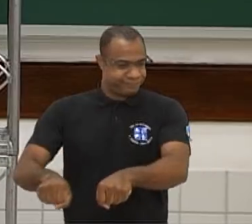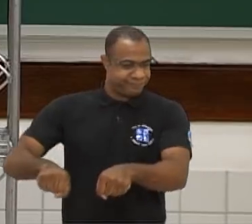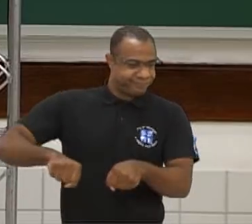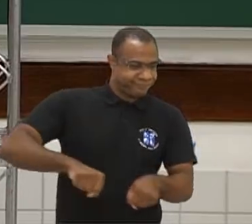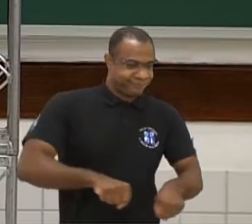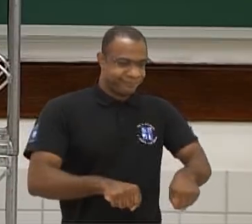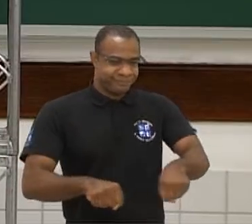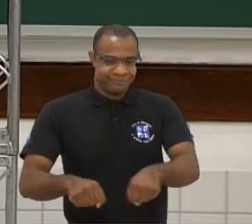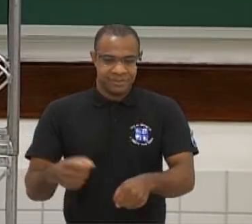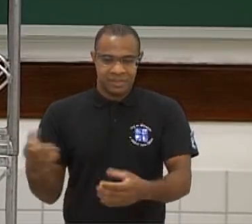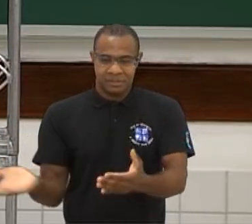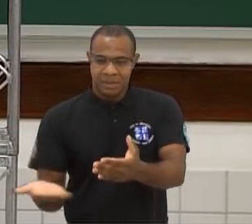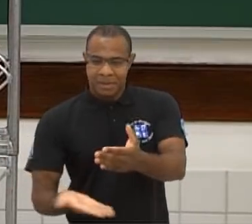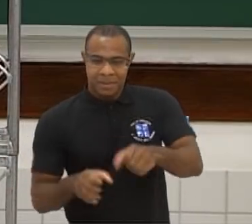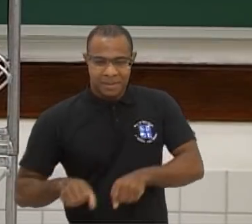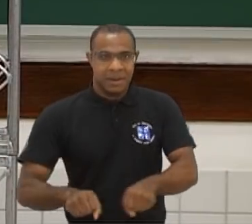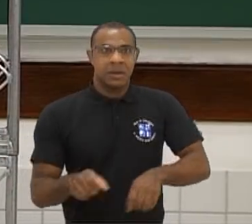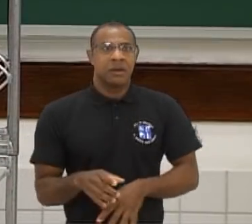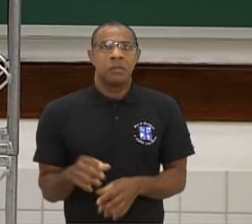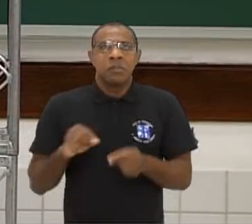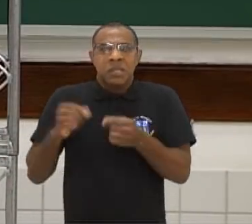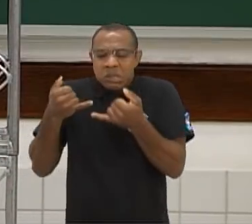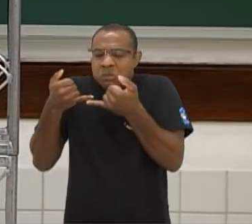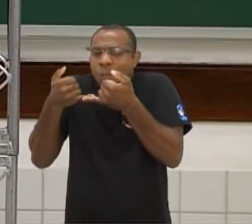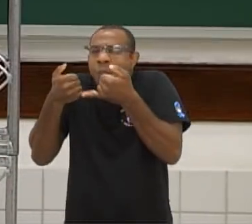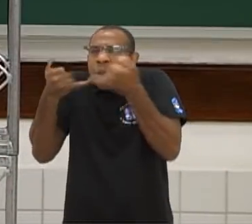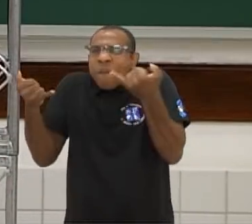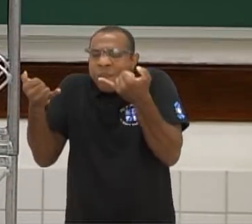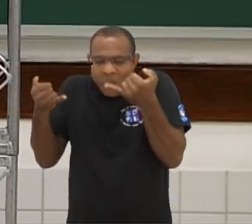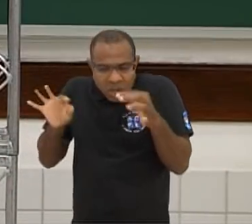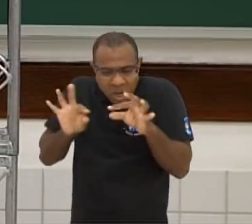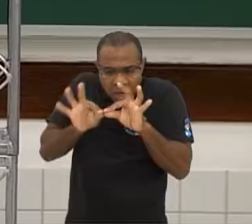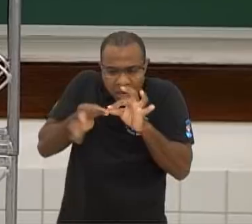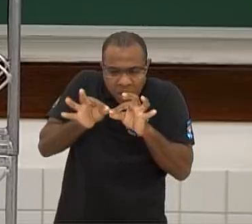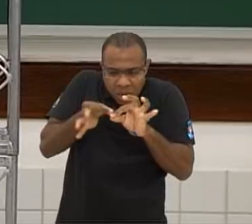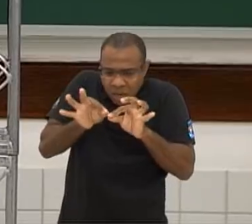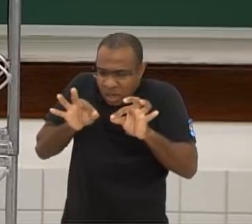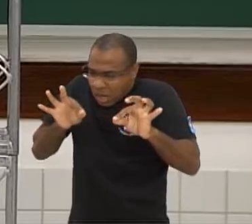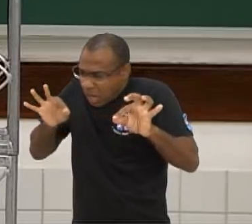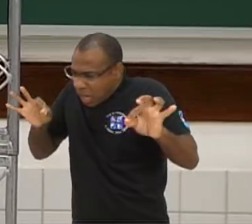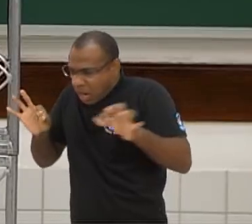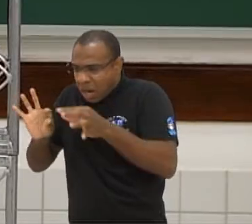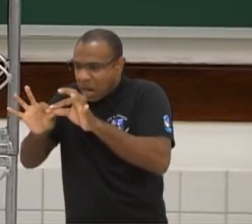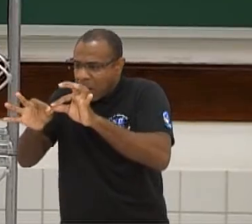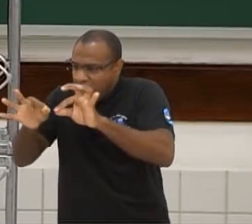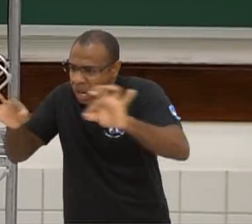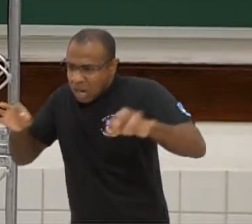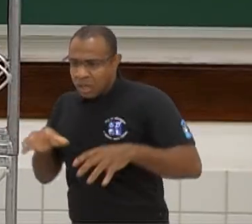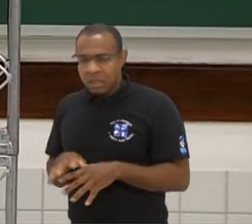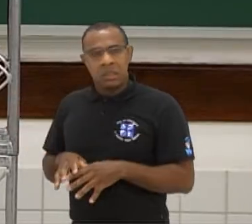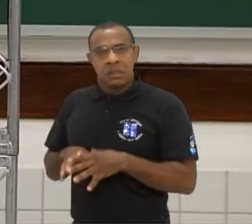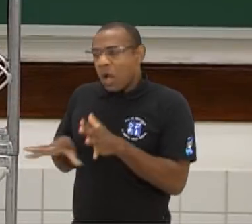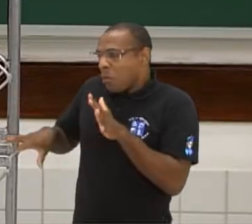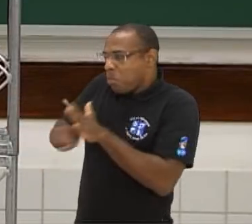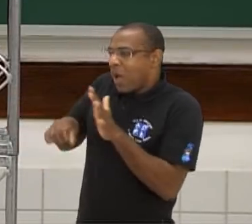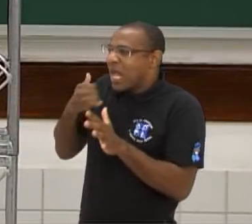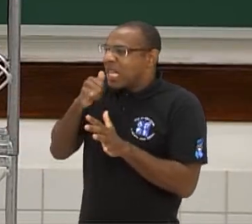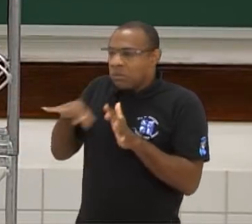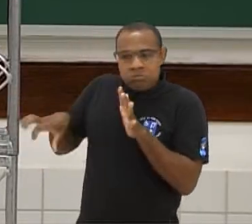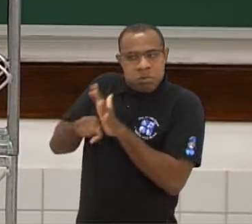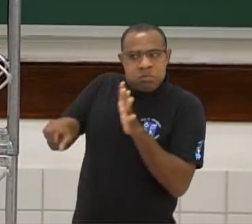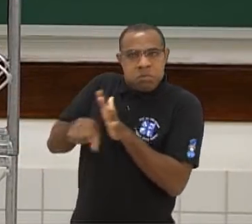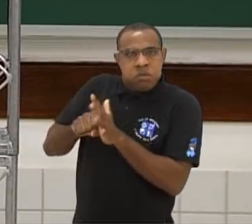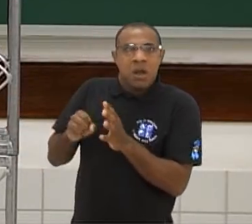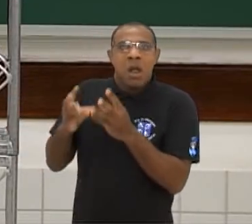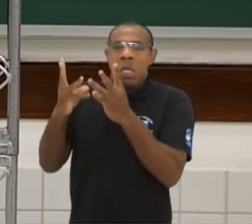um fiozinho fininho nela. Porque o que vai acontecer? Esse fio ele vai ter uma sobrecarga de corrente elétrica e